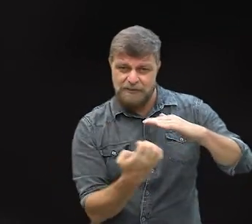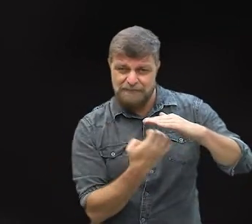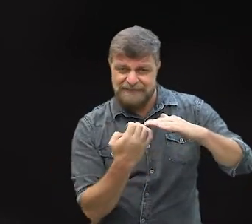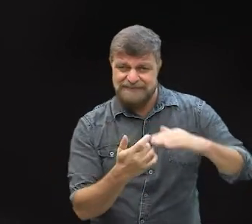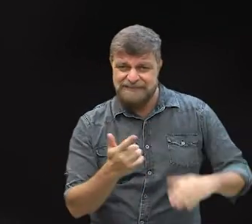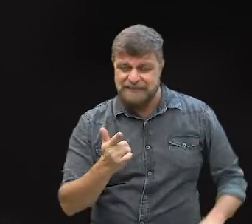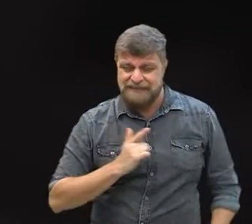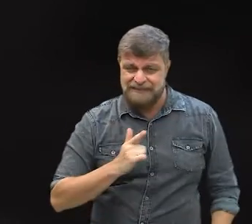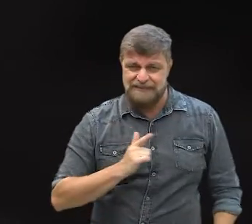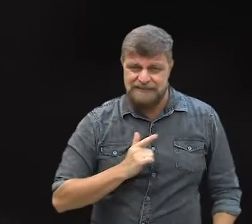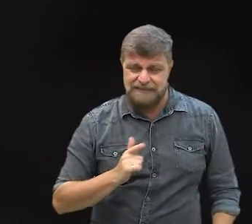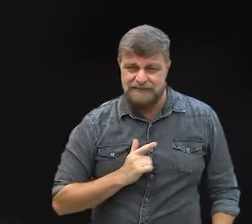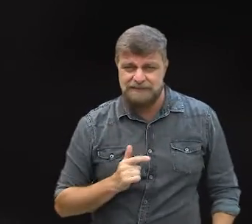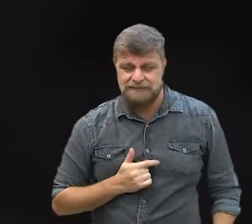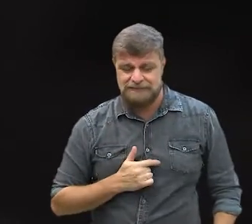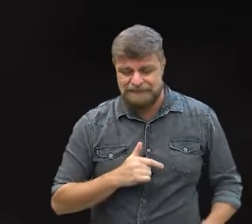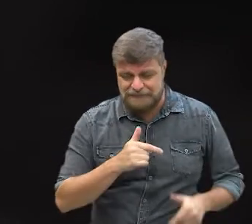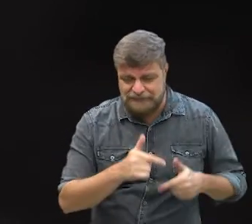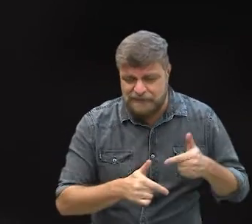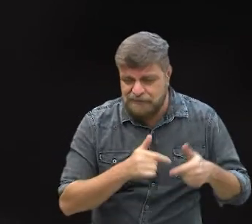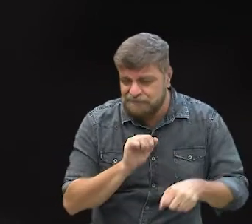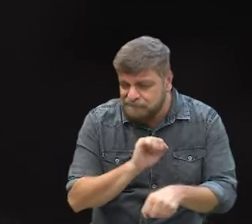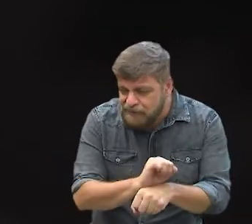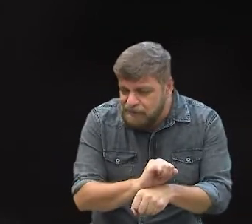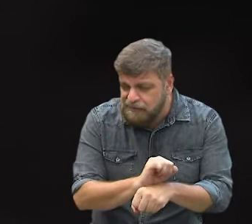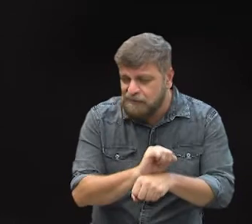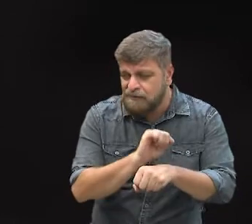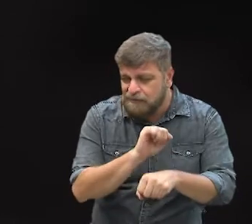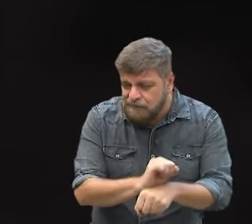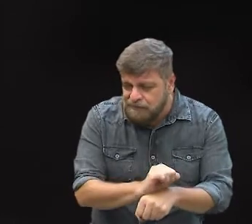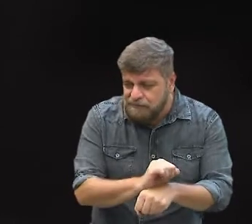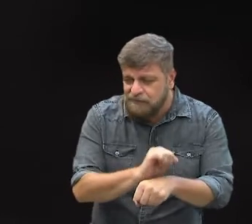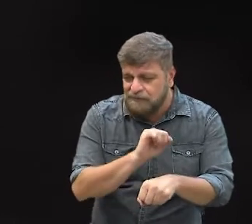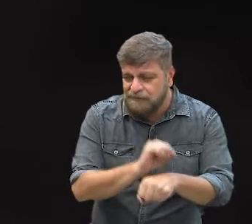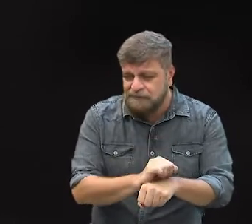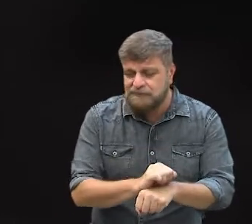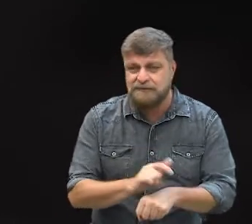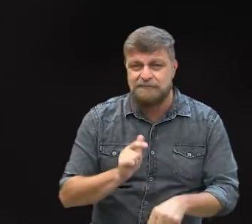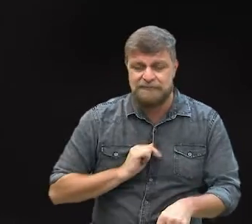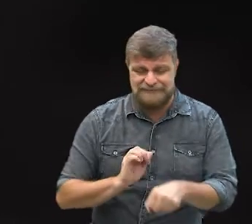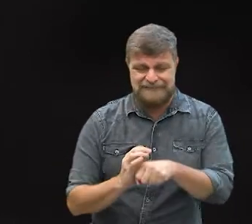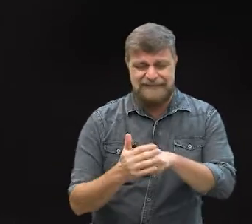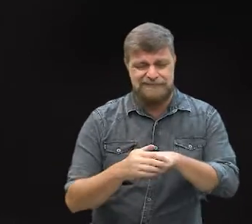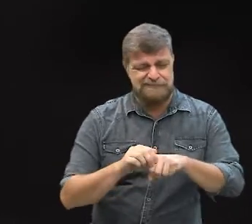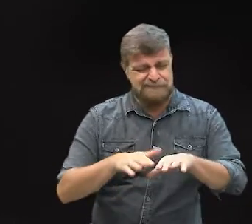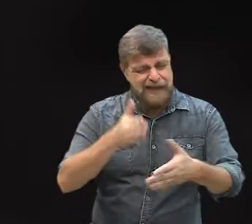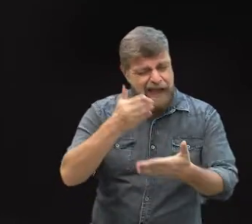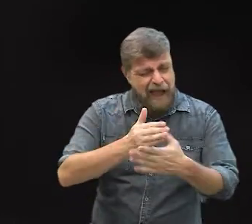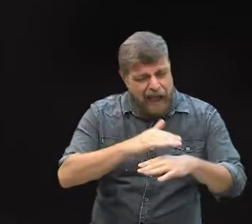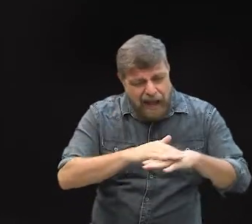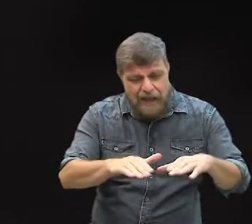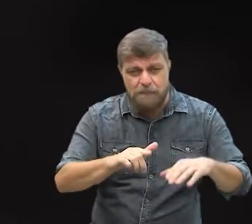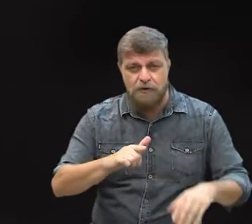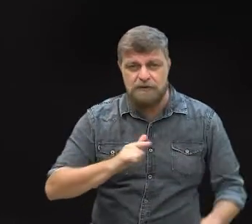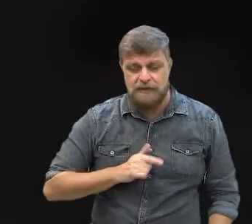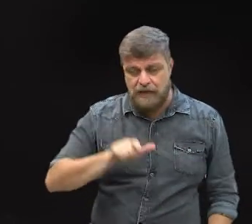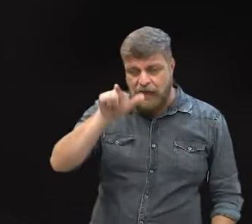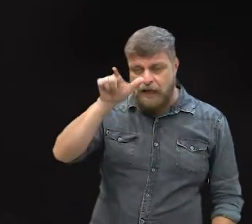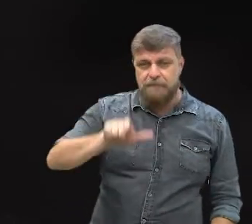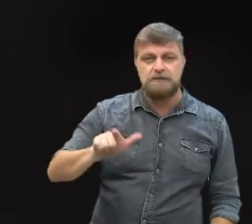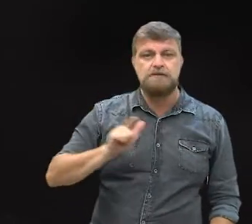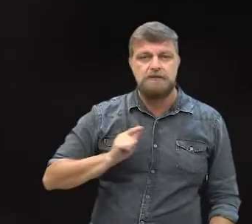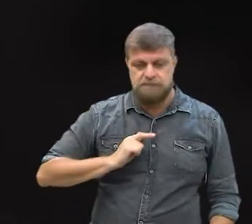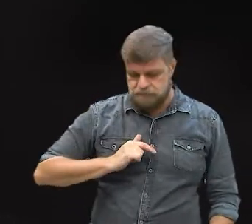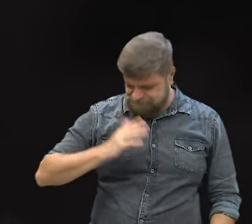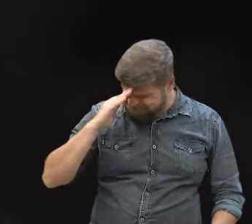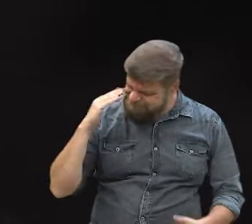está naquele modo estagnado, esperando a coisa passar para investir mais ou não, ou até aquele que falou, não,